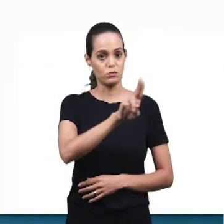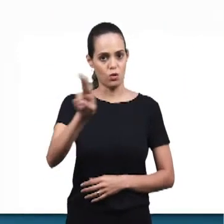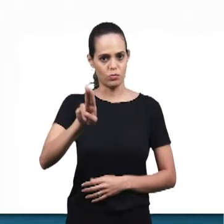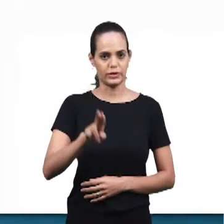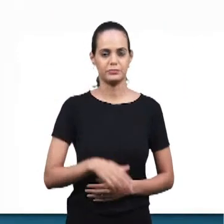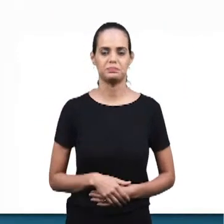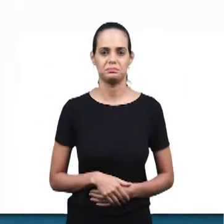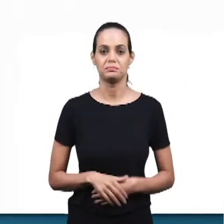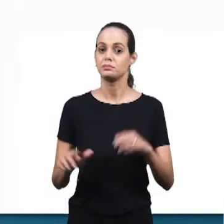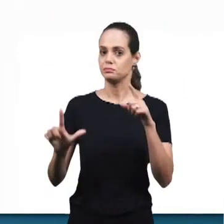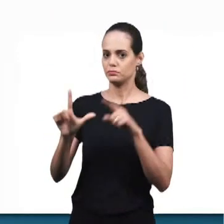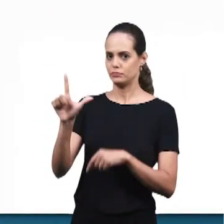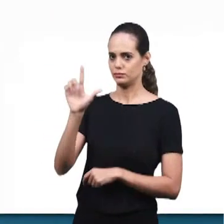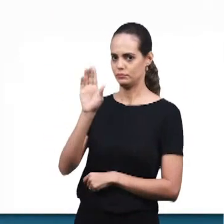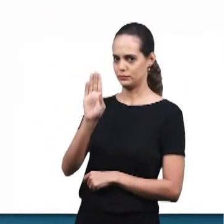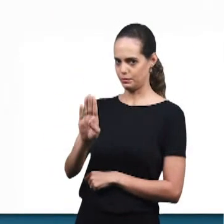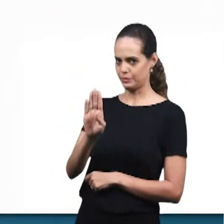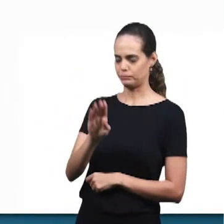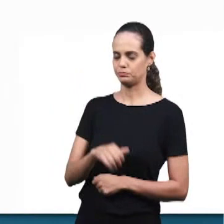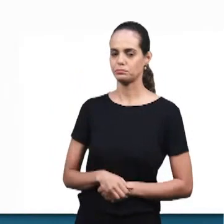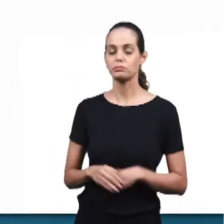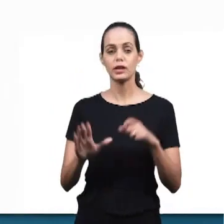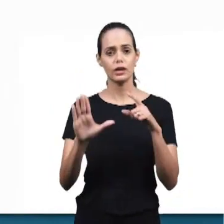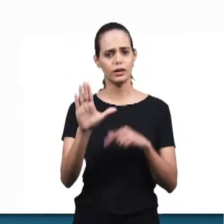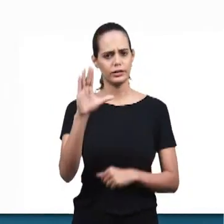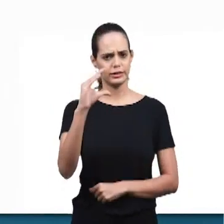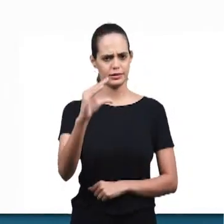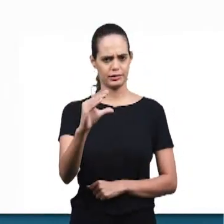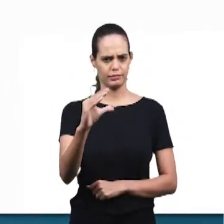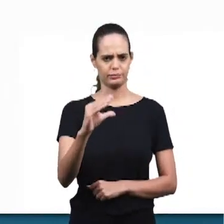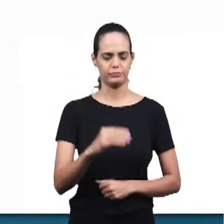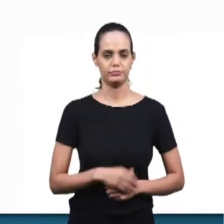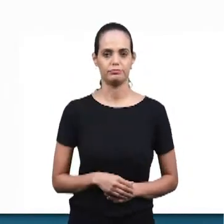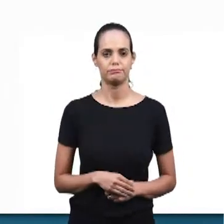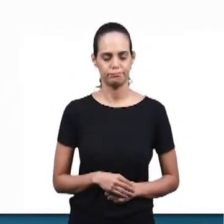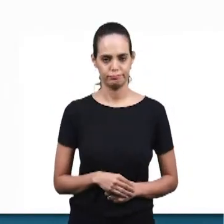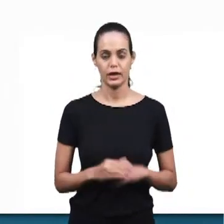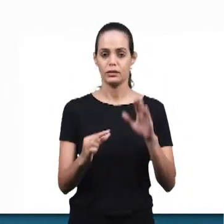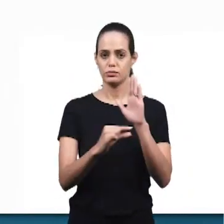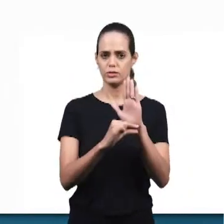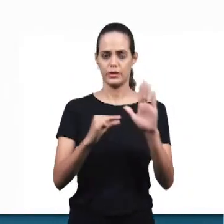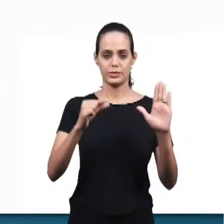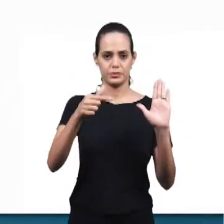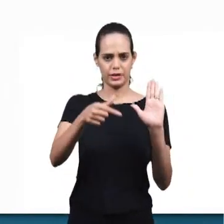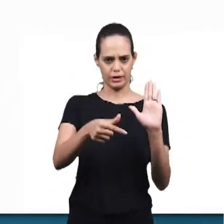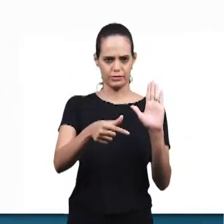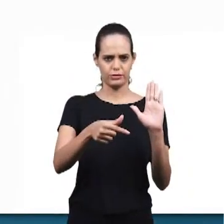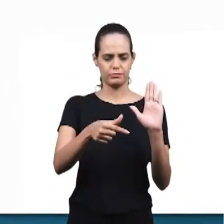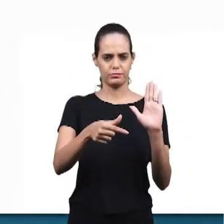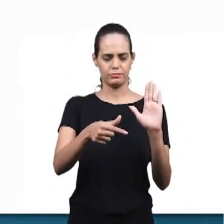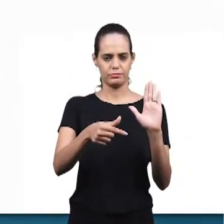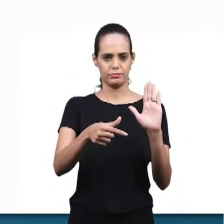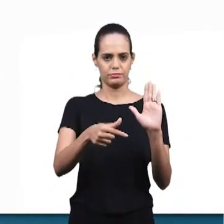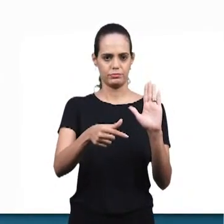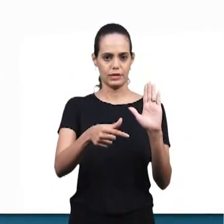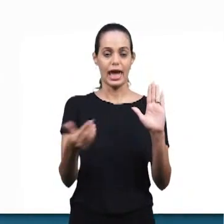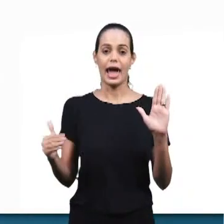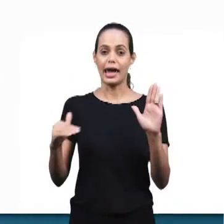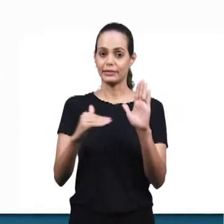Diga o nome. Então está aqui a letra B. E a letra C diz assim, nos versos